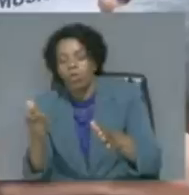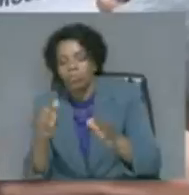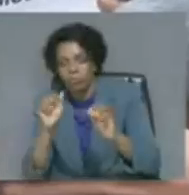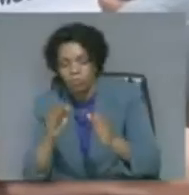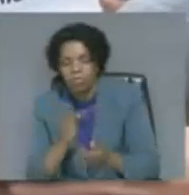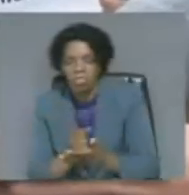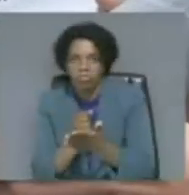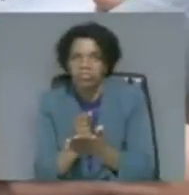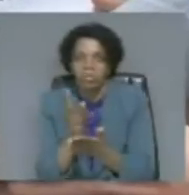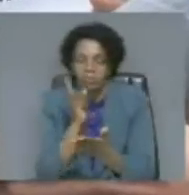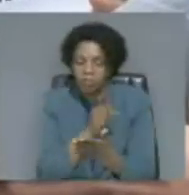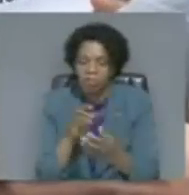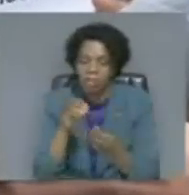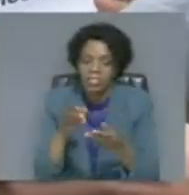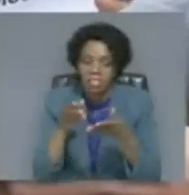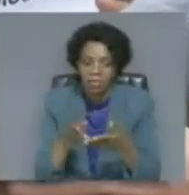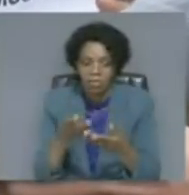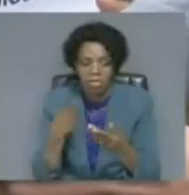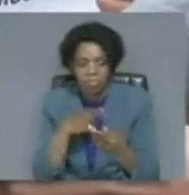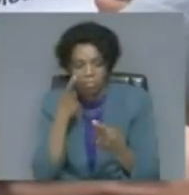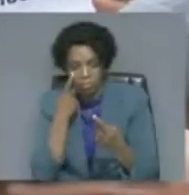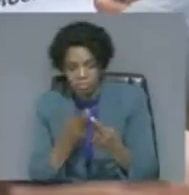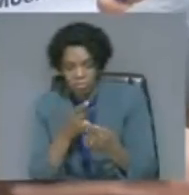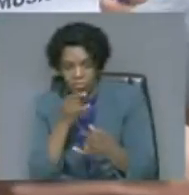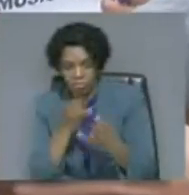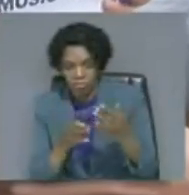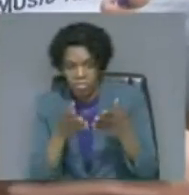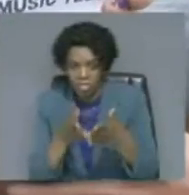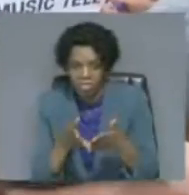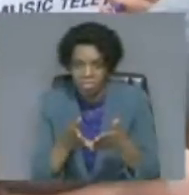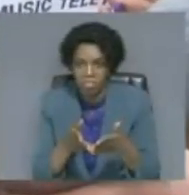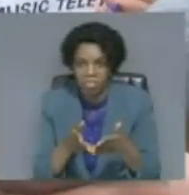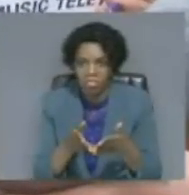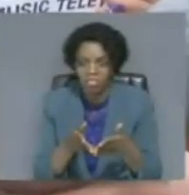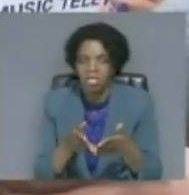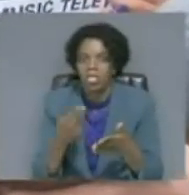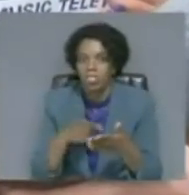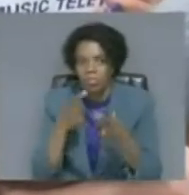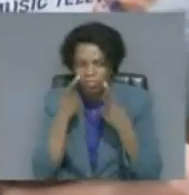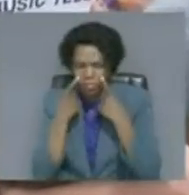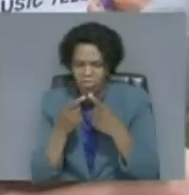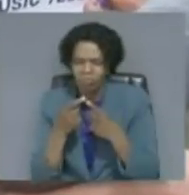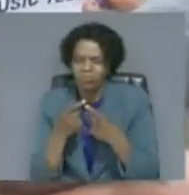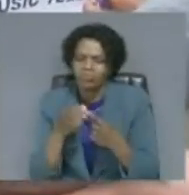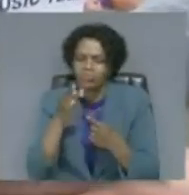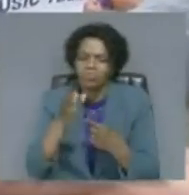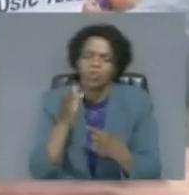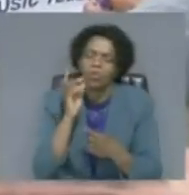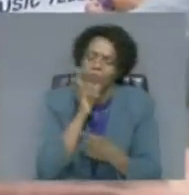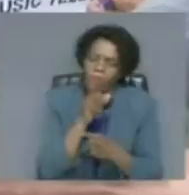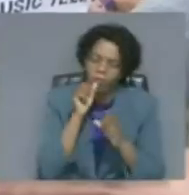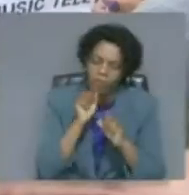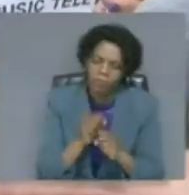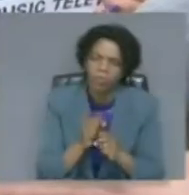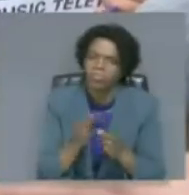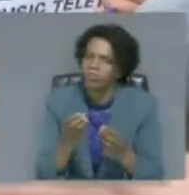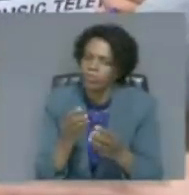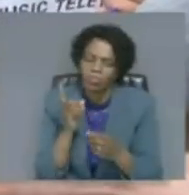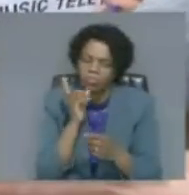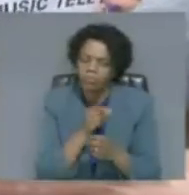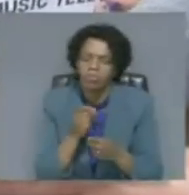trânsito, mas com este ganho que temos aqui hoje, em particular, acho que vai melhorar muito